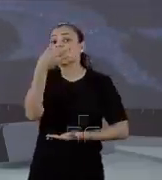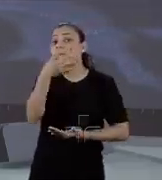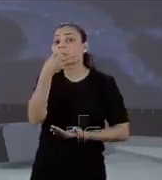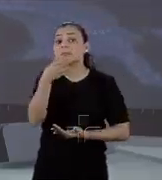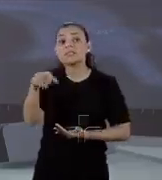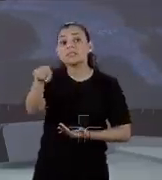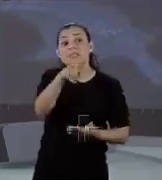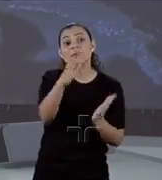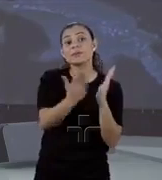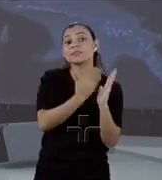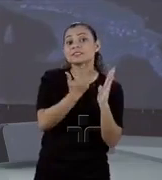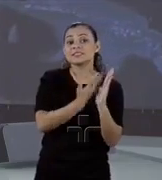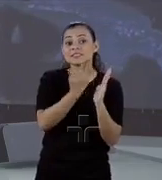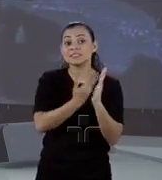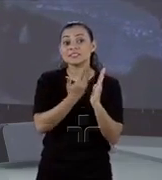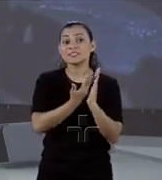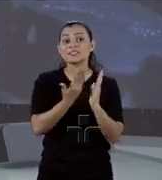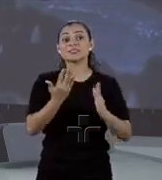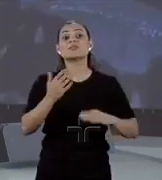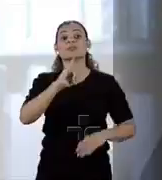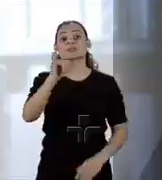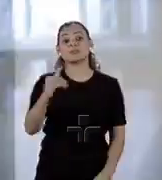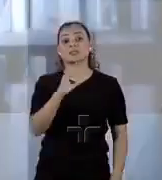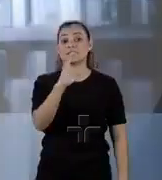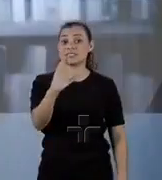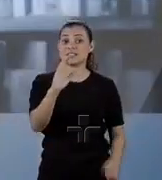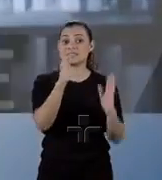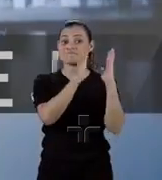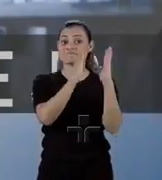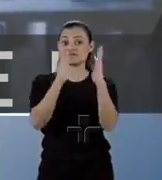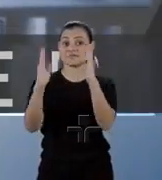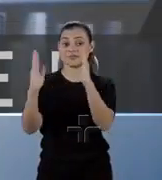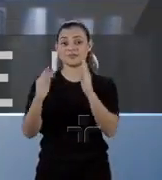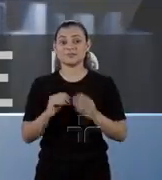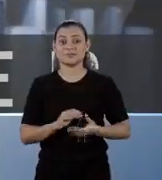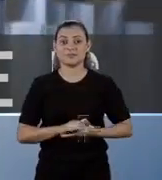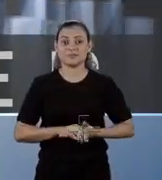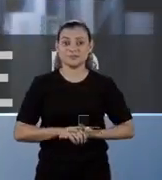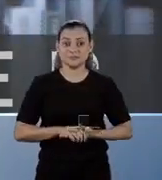dicas de livros. É a Estante JC.